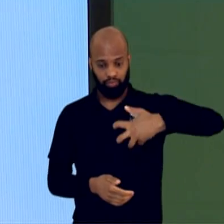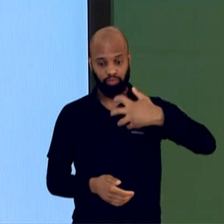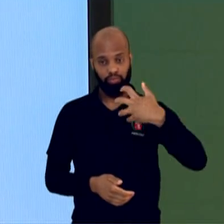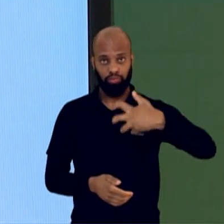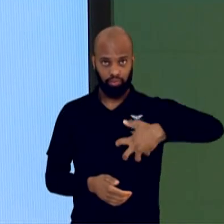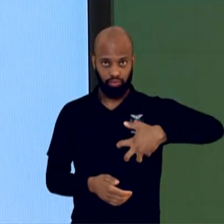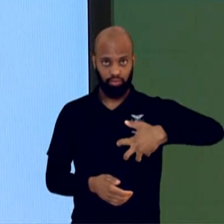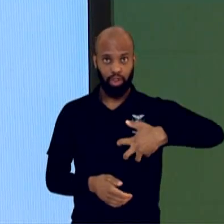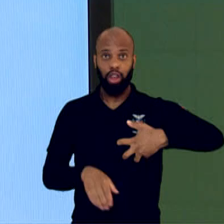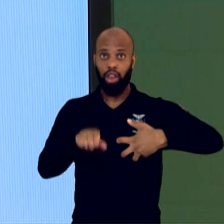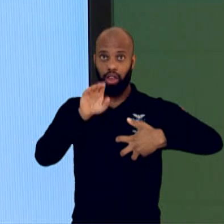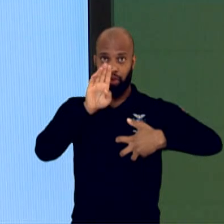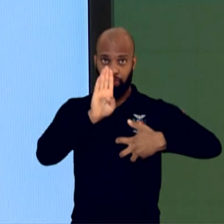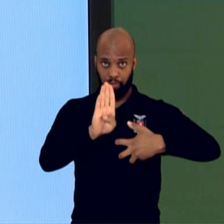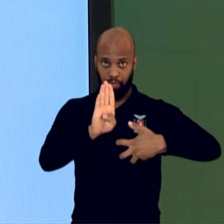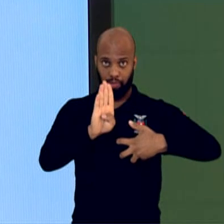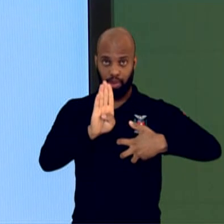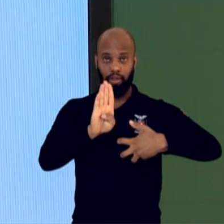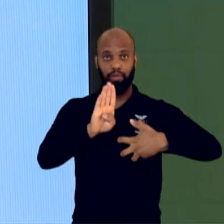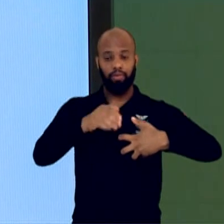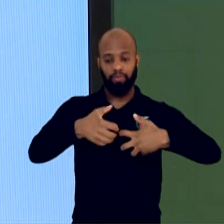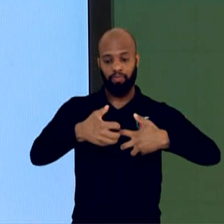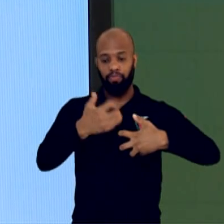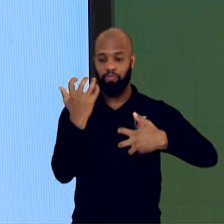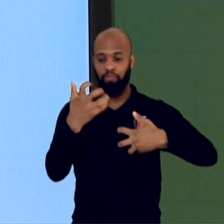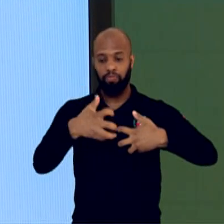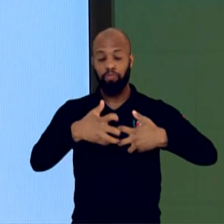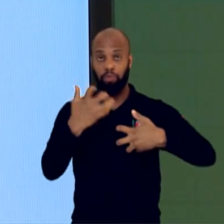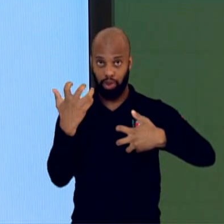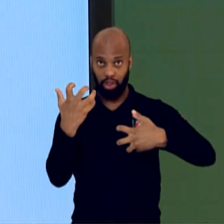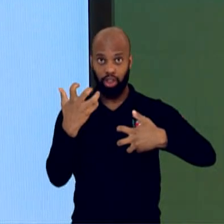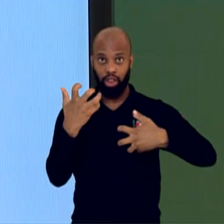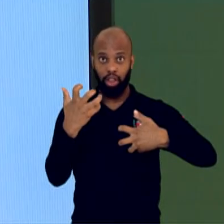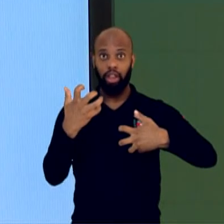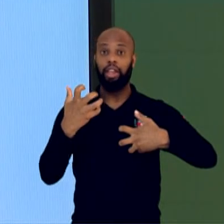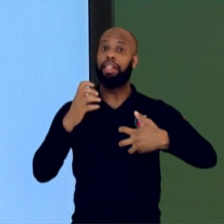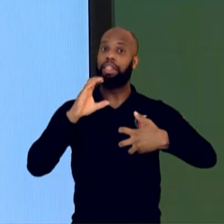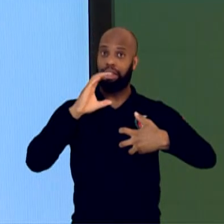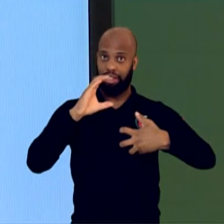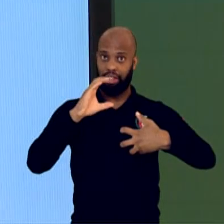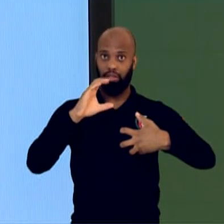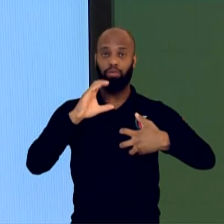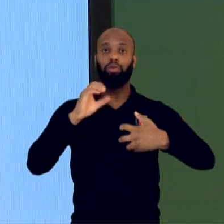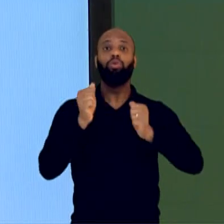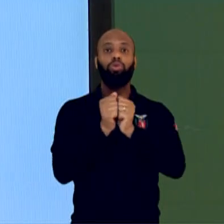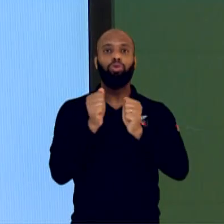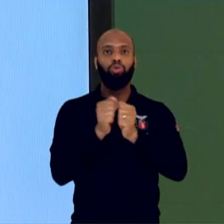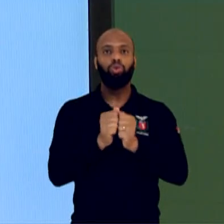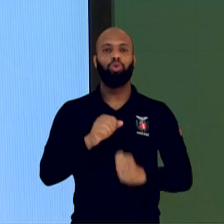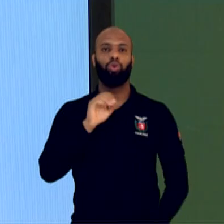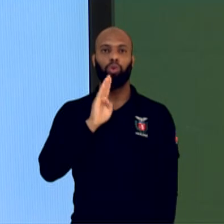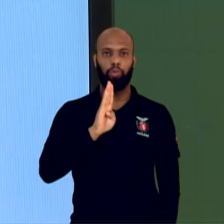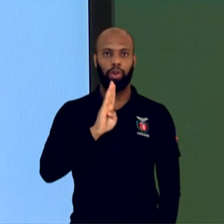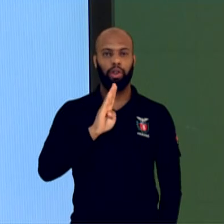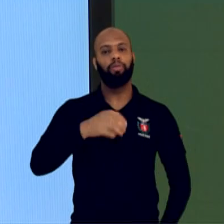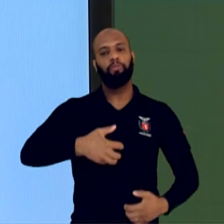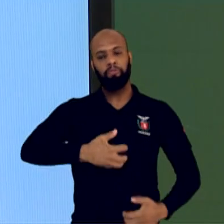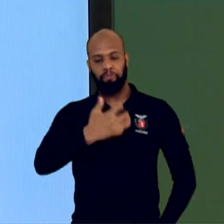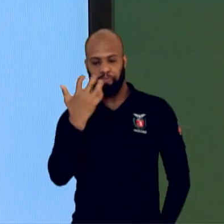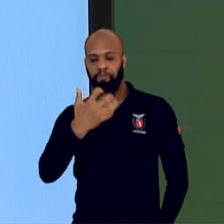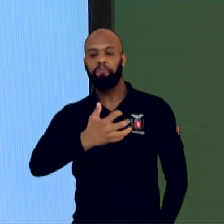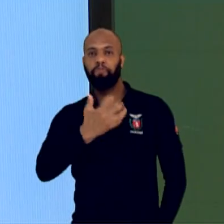sentido horário. B que está em contato com ela, no anti-horário. O C está em cima do B, então ele acompanha o